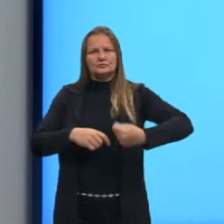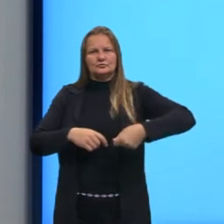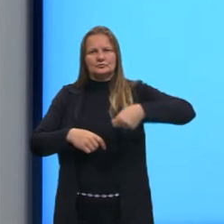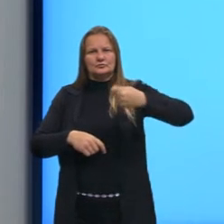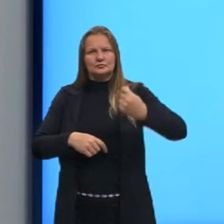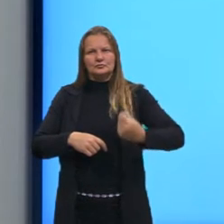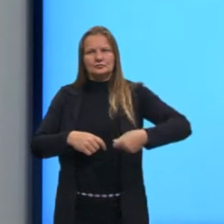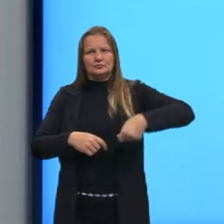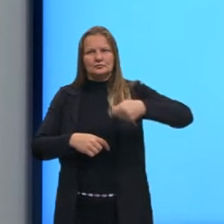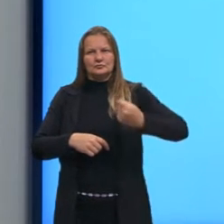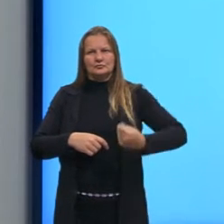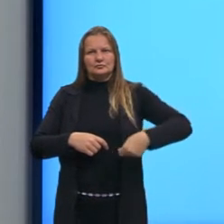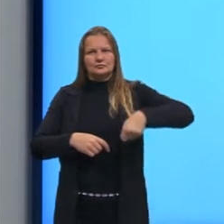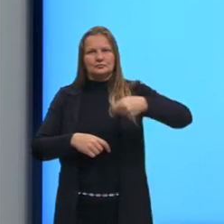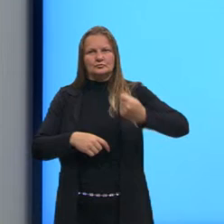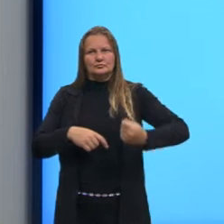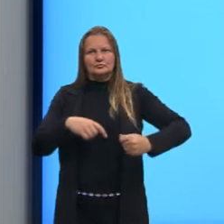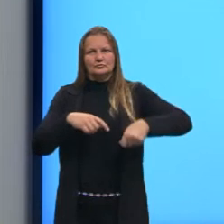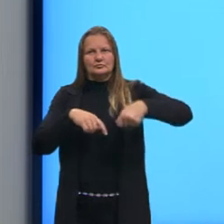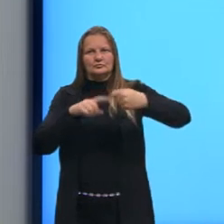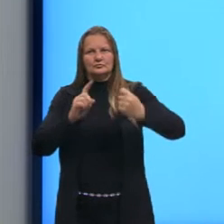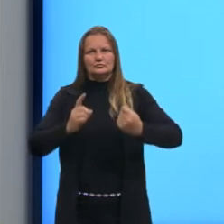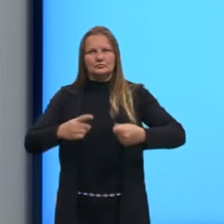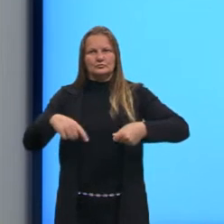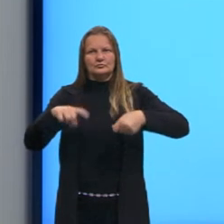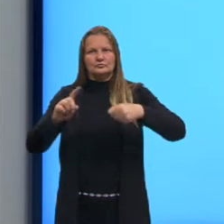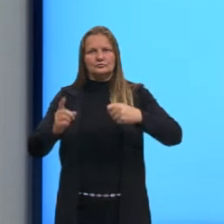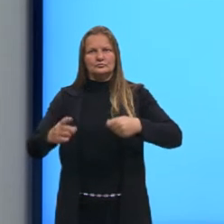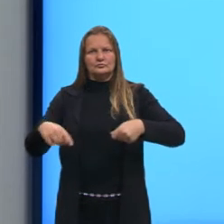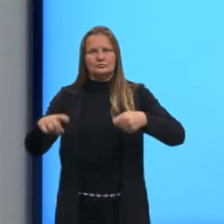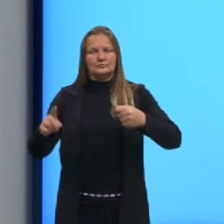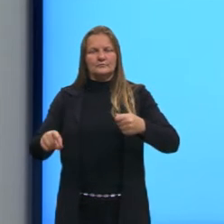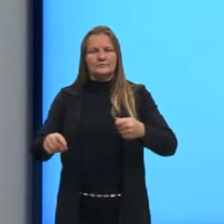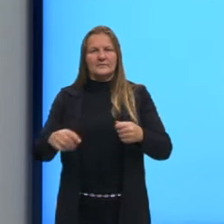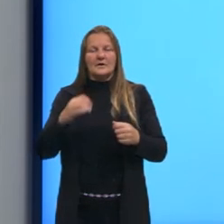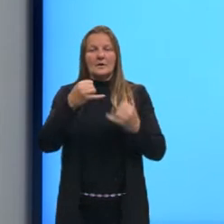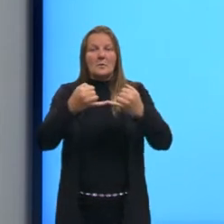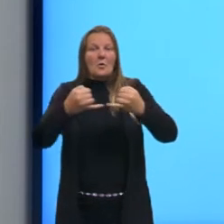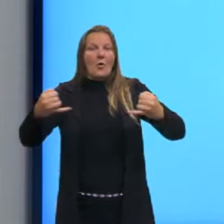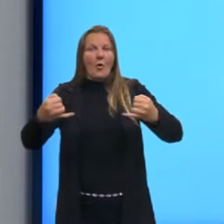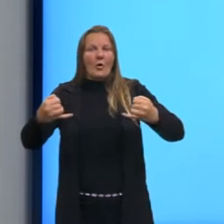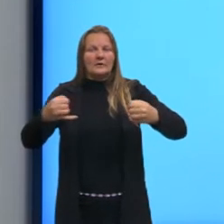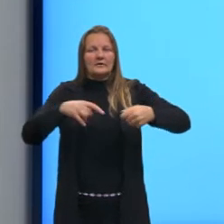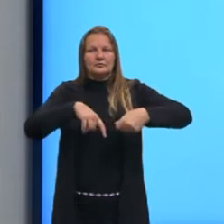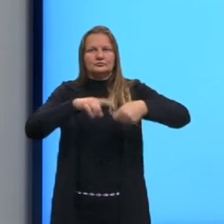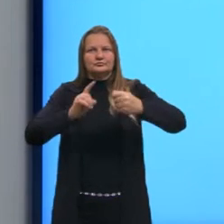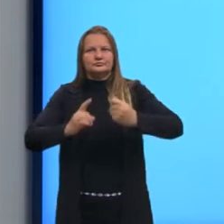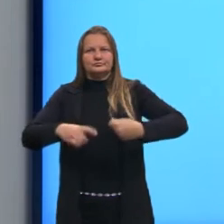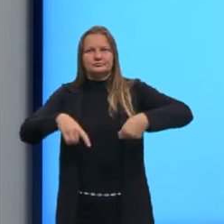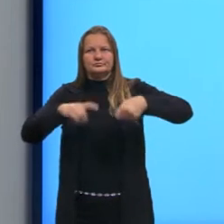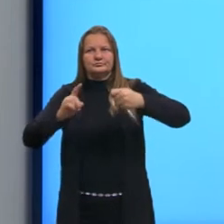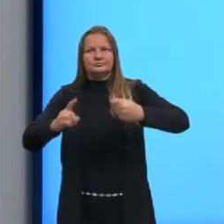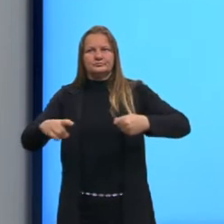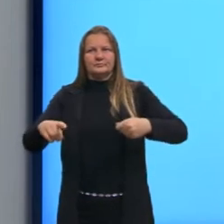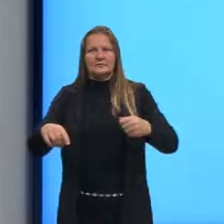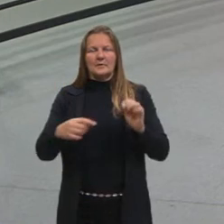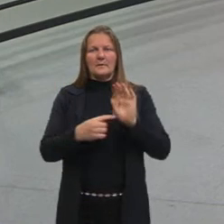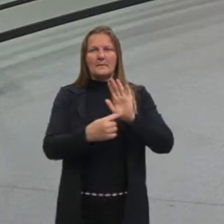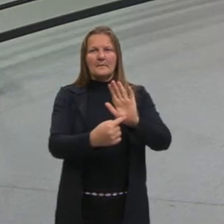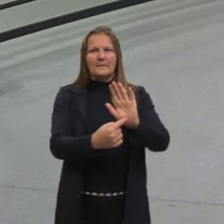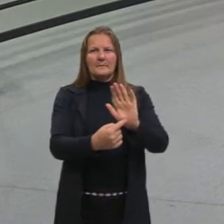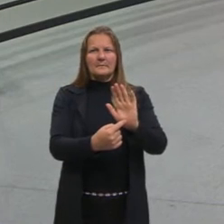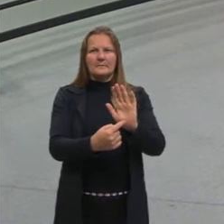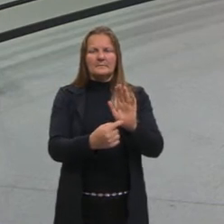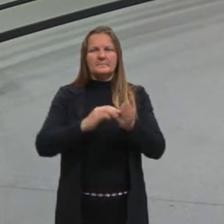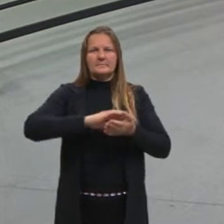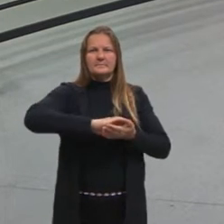porque quando a gente fala em onda em uma corda, é uma onda transversal. Tá, eu vou mostrar aqui para vocês então no simulador.